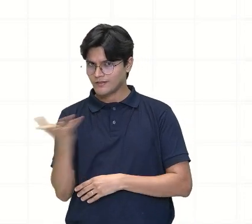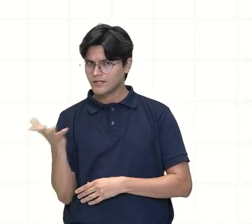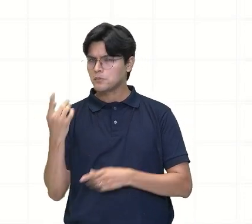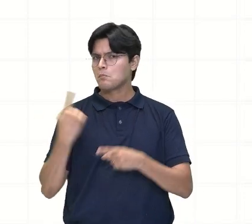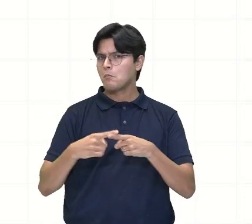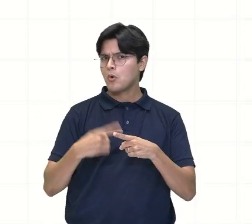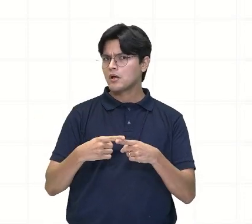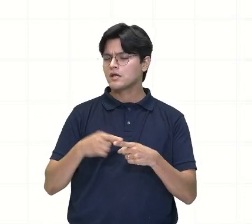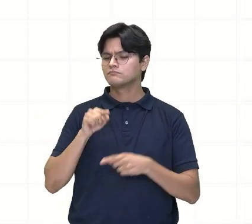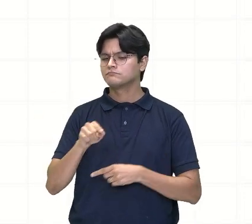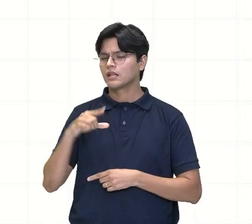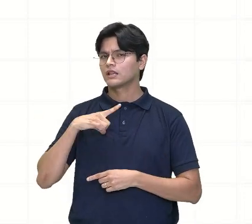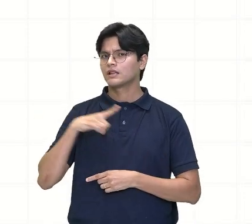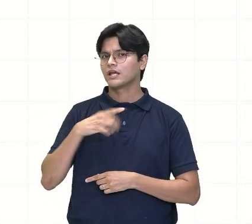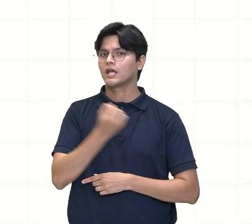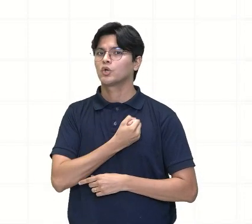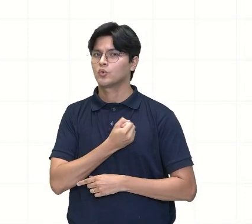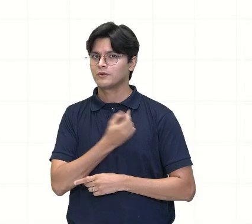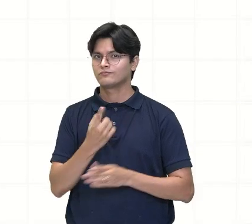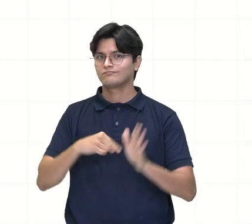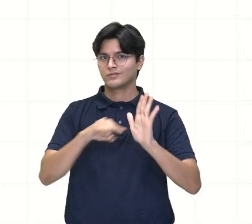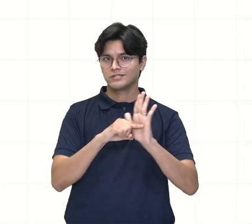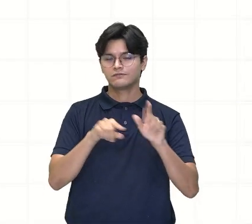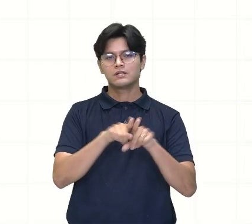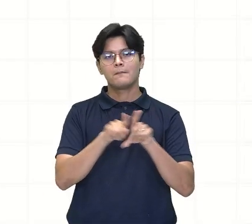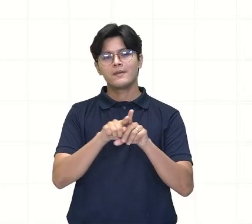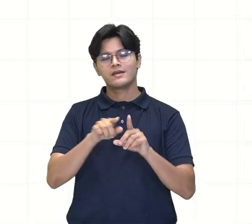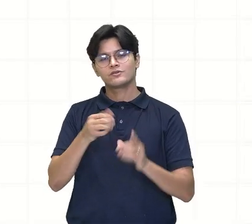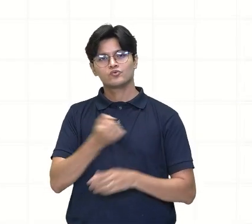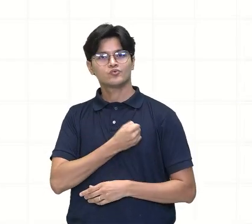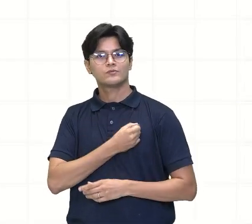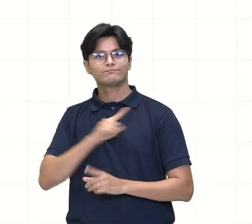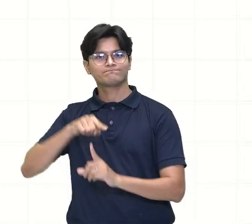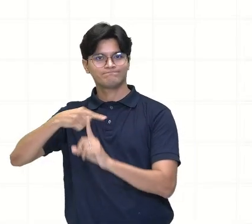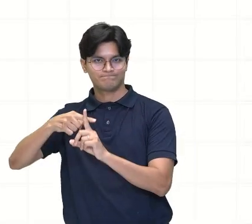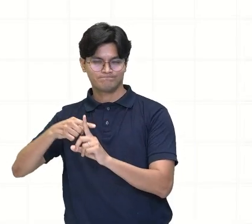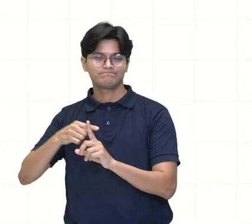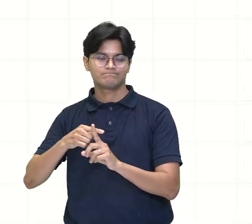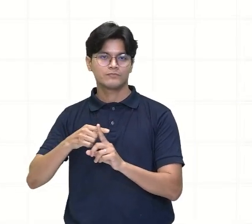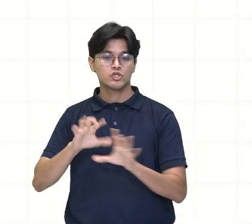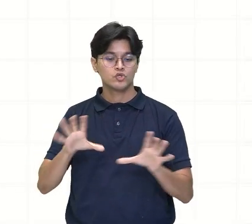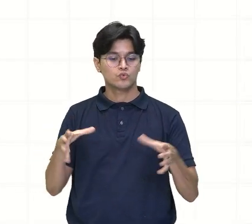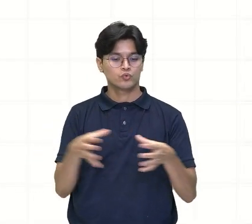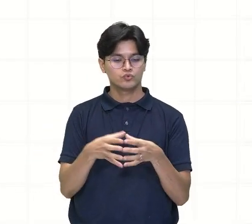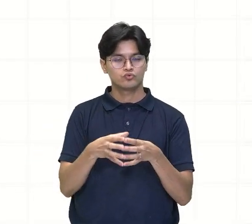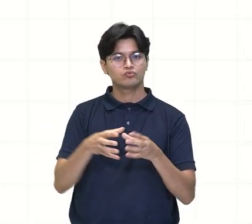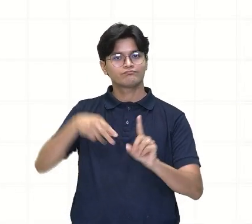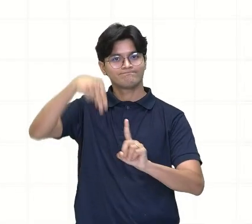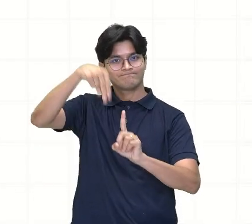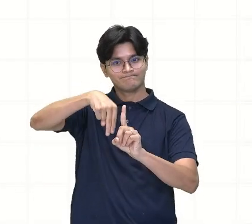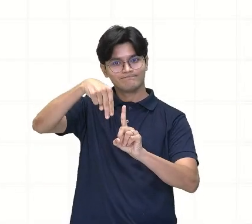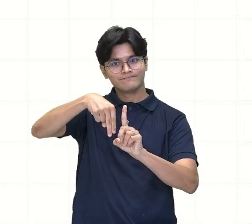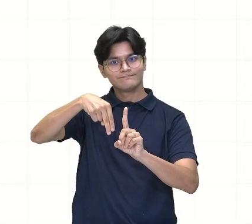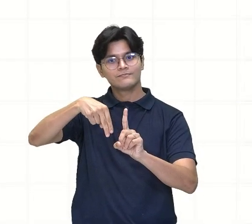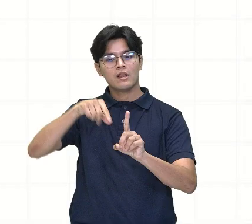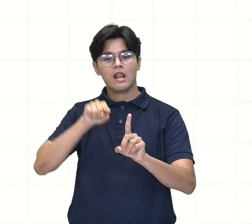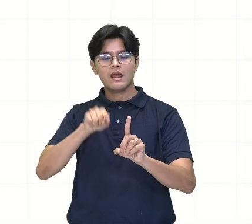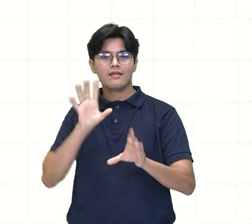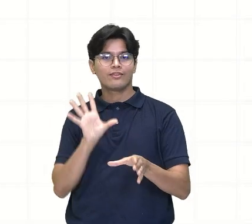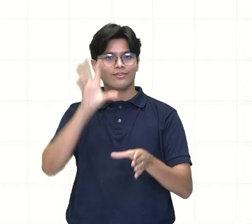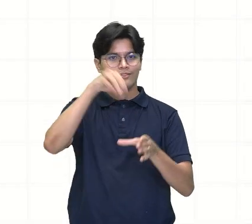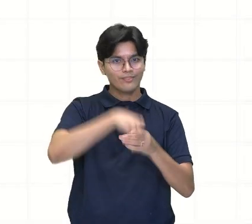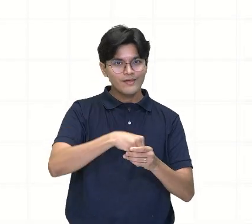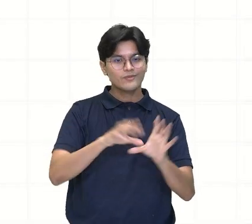números positivos quanto números negativos. E o conjunto dos números naturais, ele está ali dentro do conjunto dos números